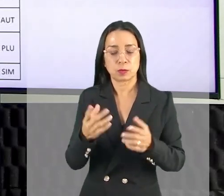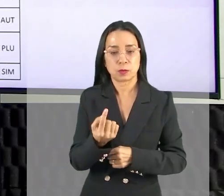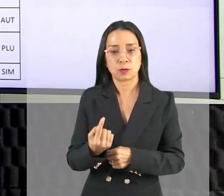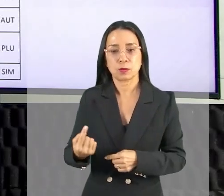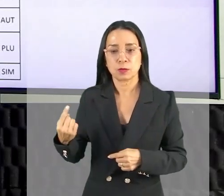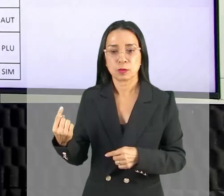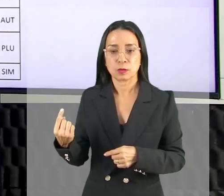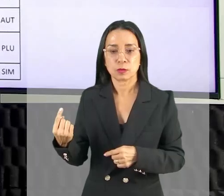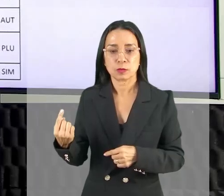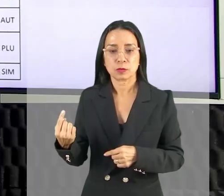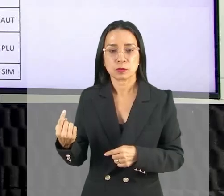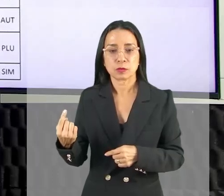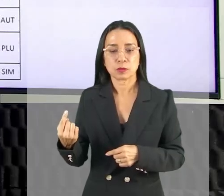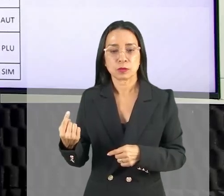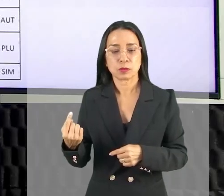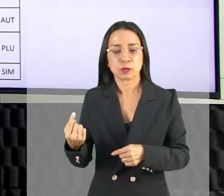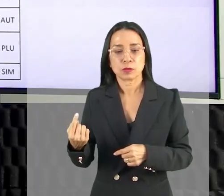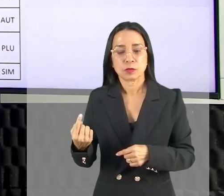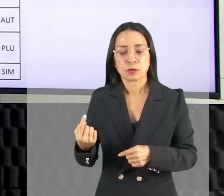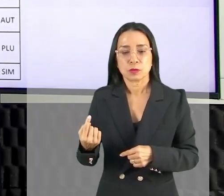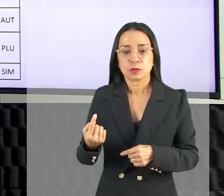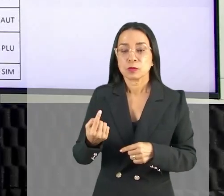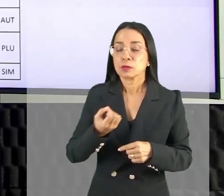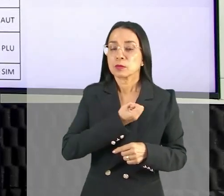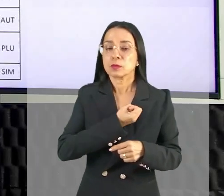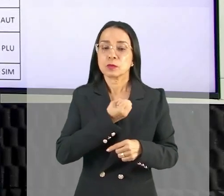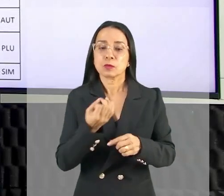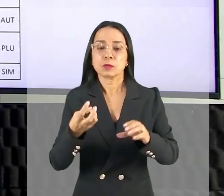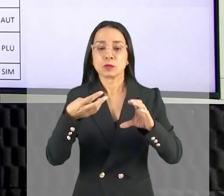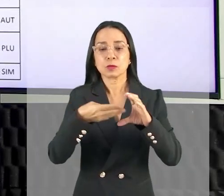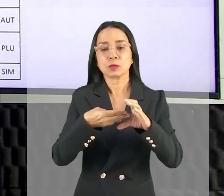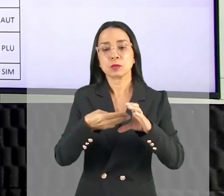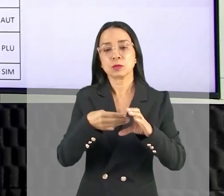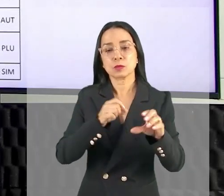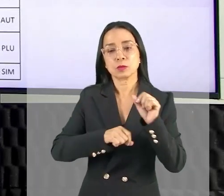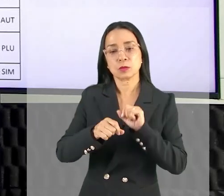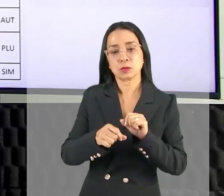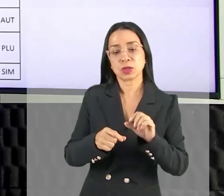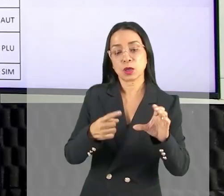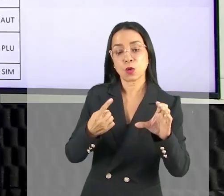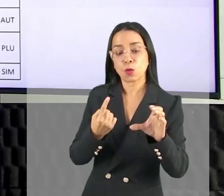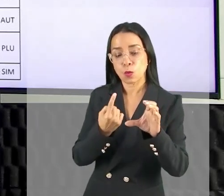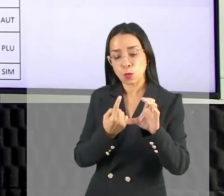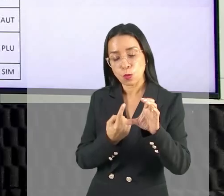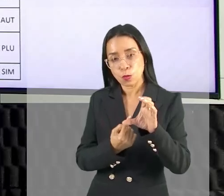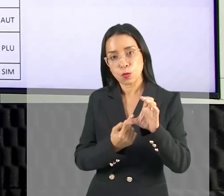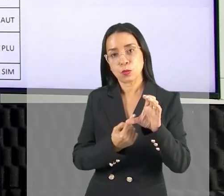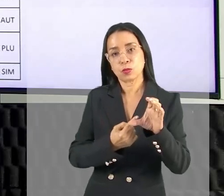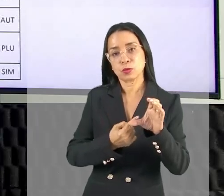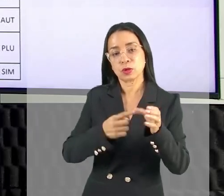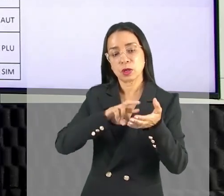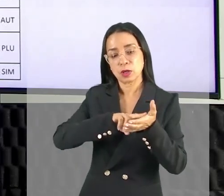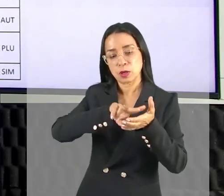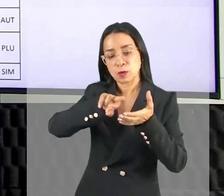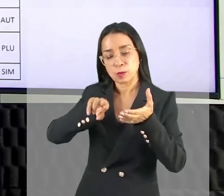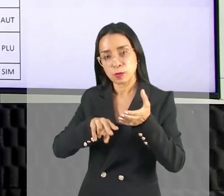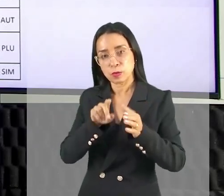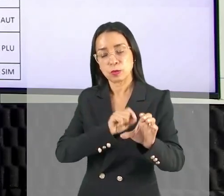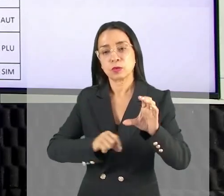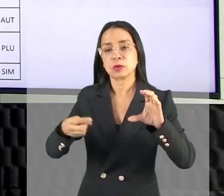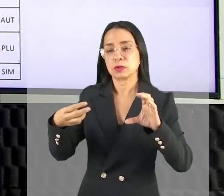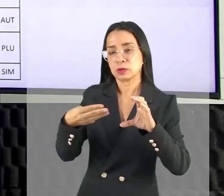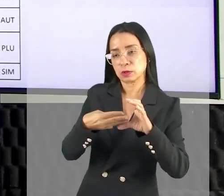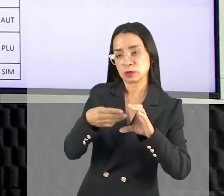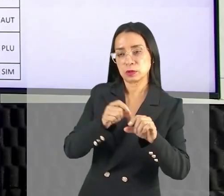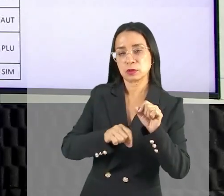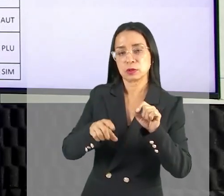do outro jeito. Quanto ao número de células, tem organismos uni e pluricelular, também não forma